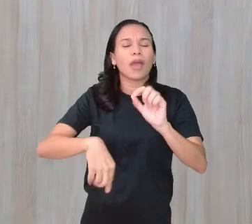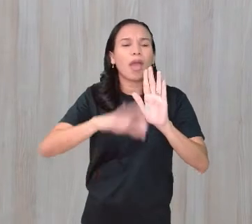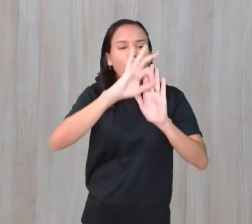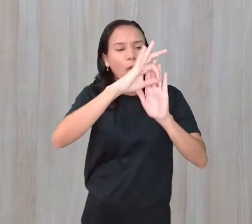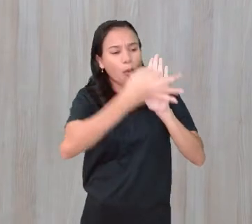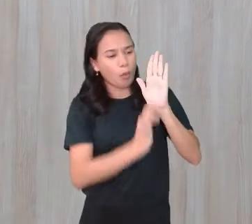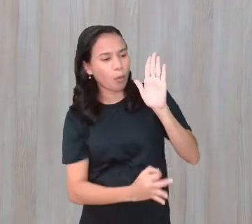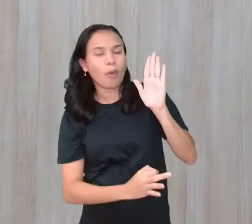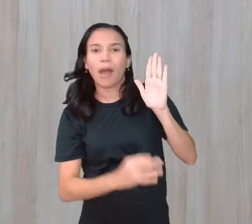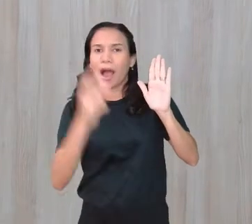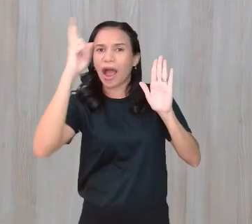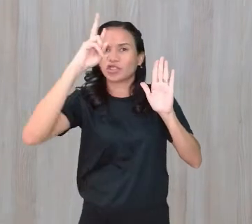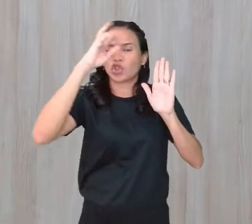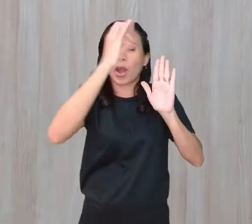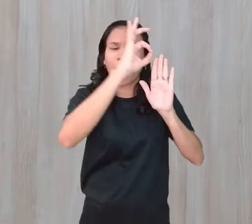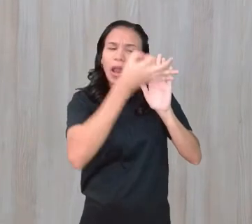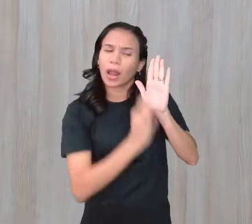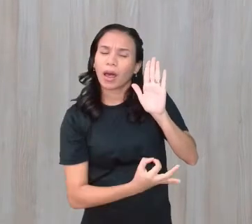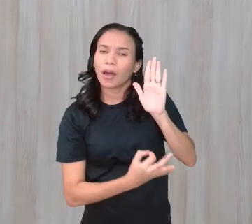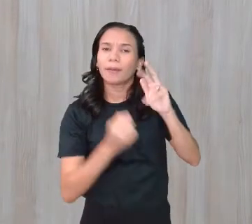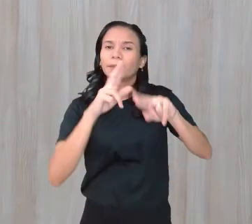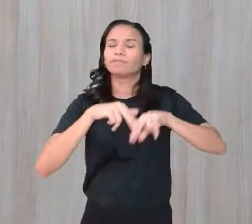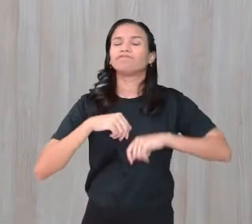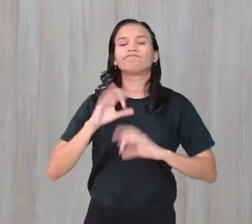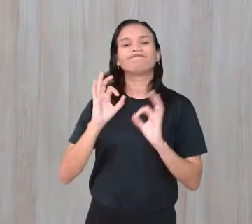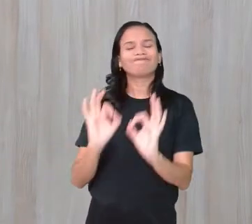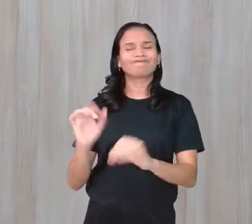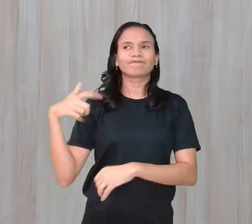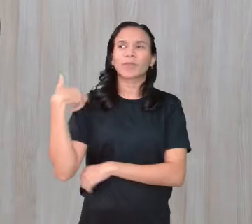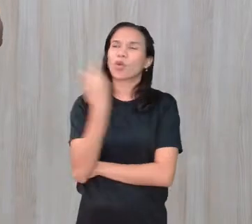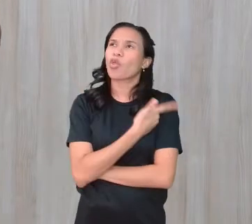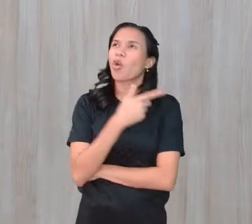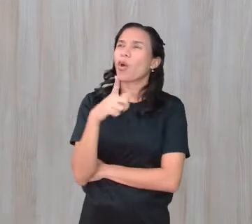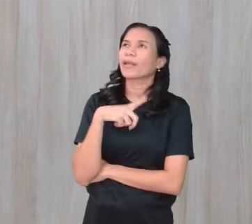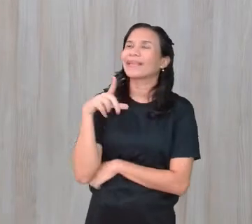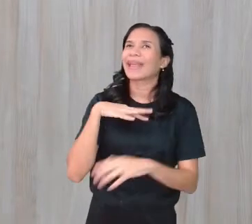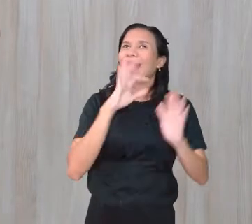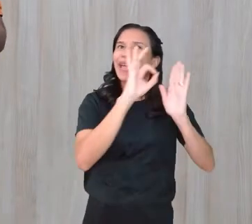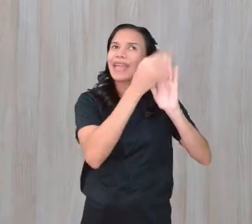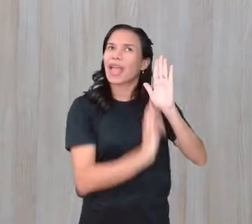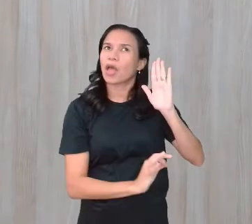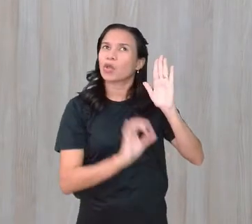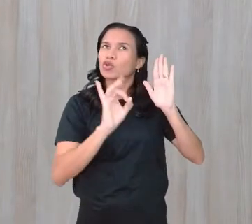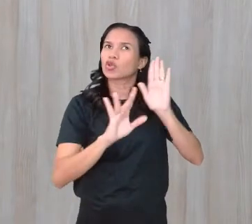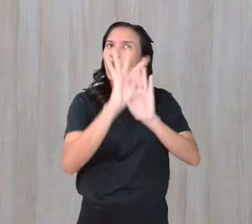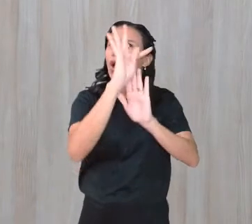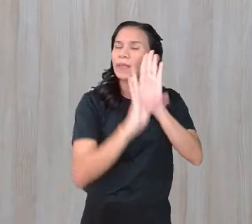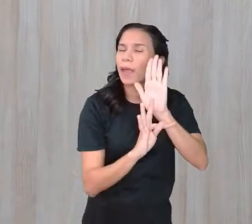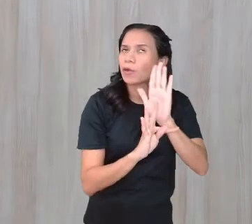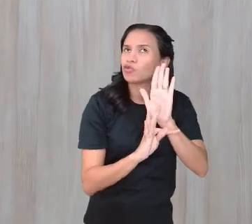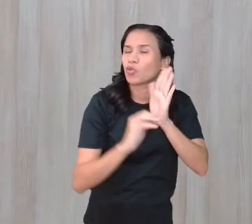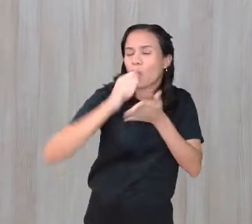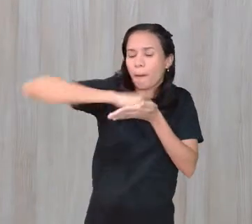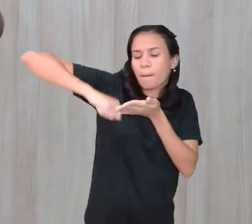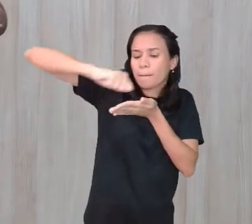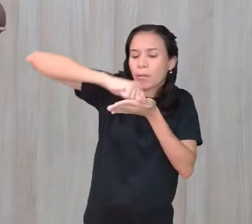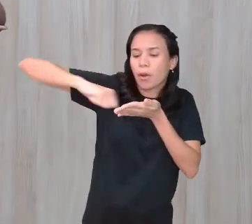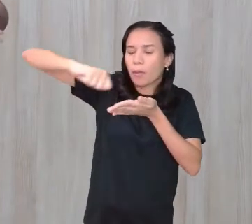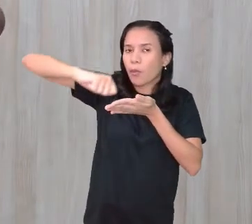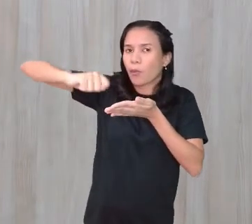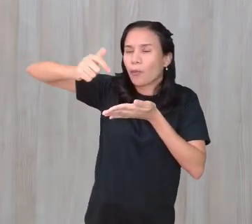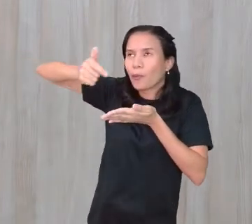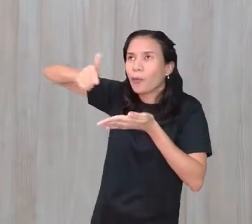história. Fácil, né? Mas será que a gente tem enredo só nos textos escritos? Ou será que existem